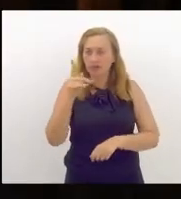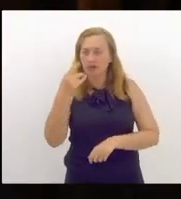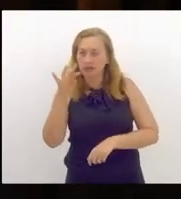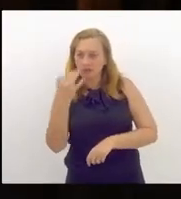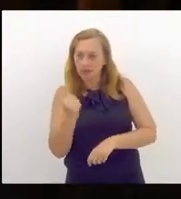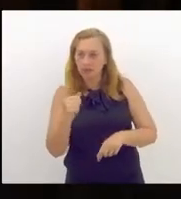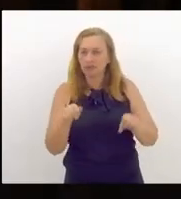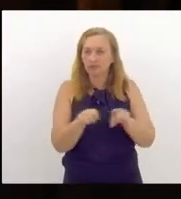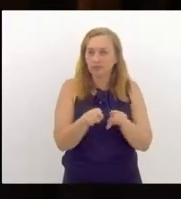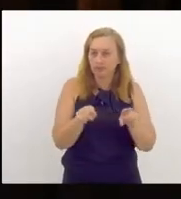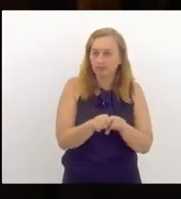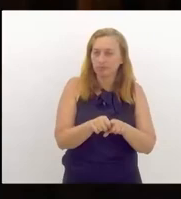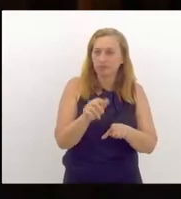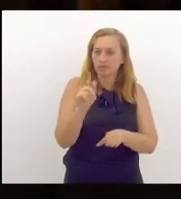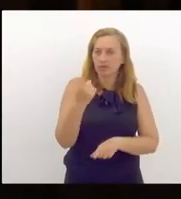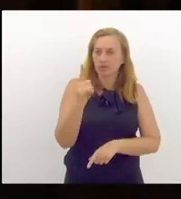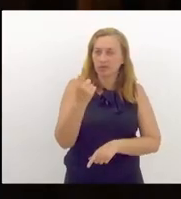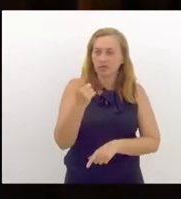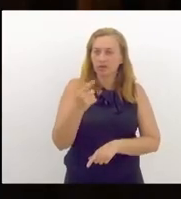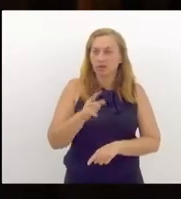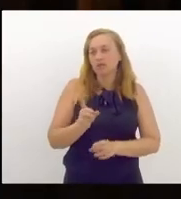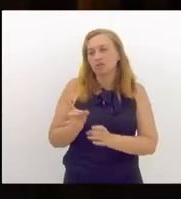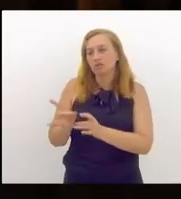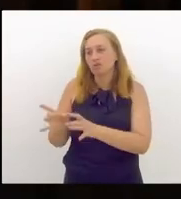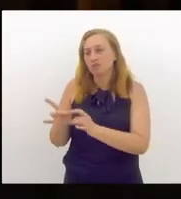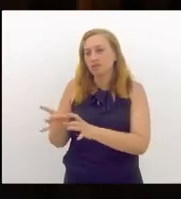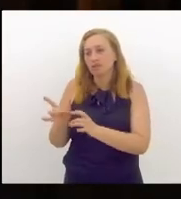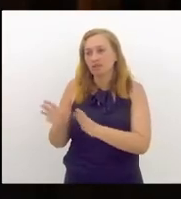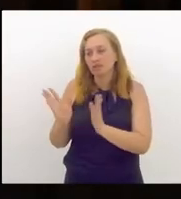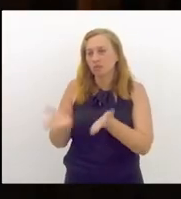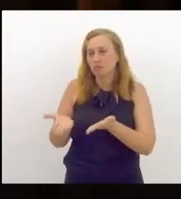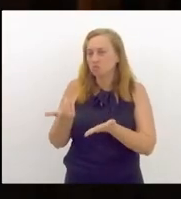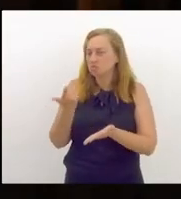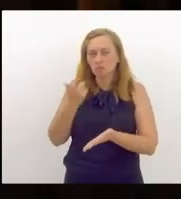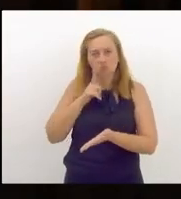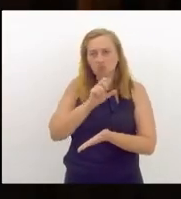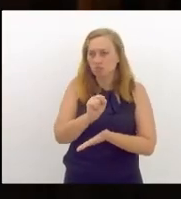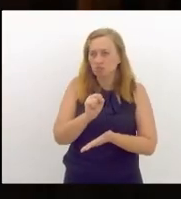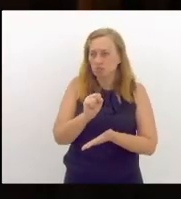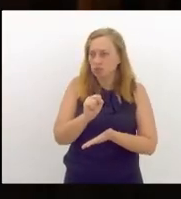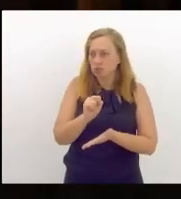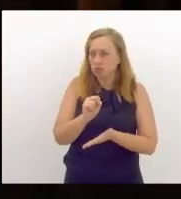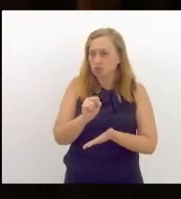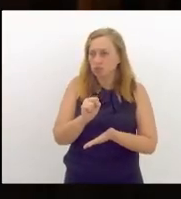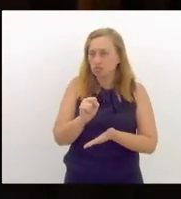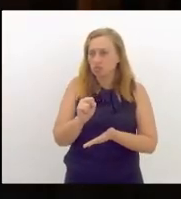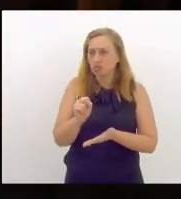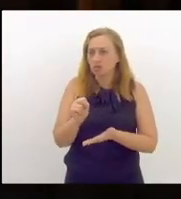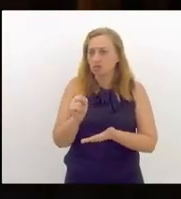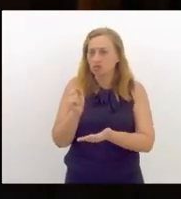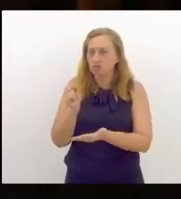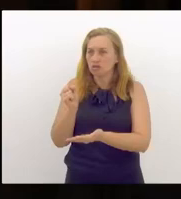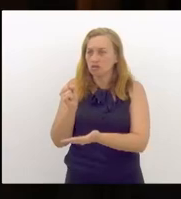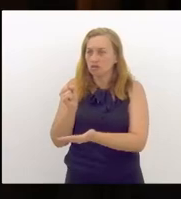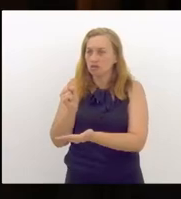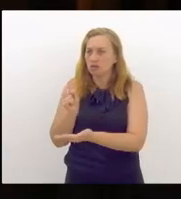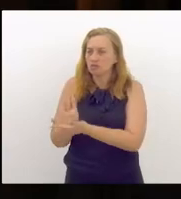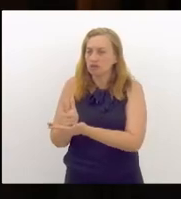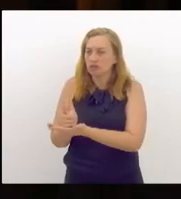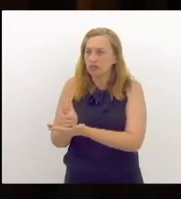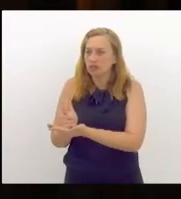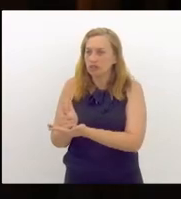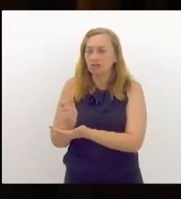e chegam lá para vender hoje e não conseguem trazer o sustento para sua casa